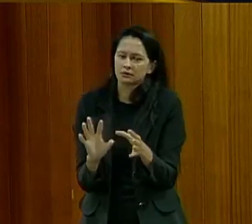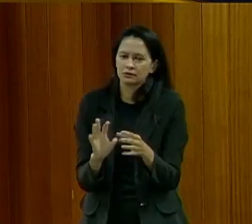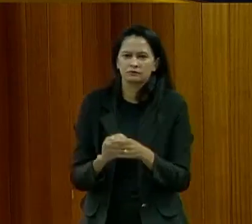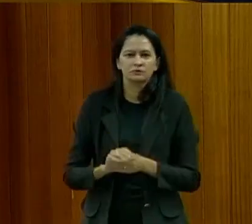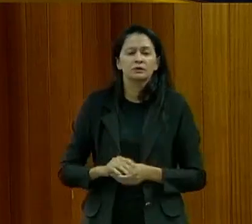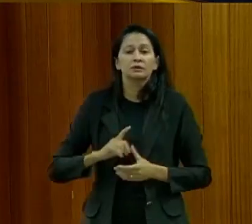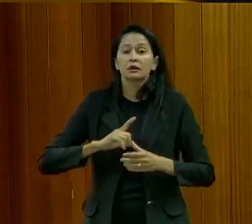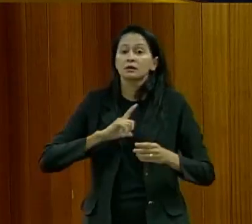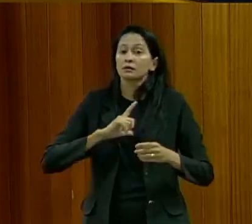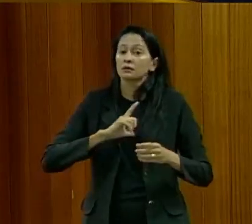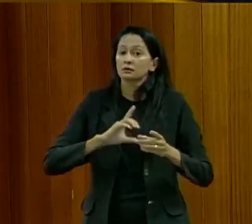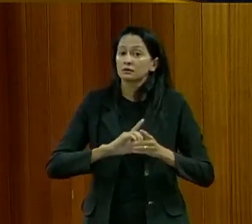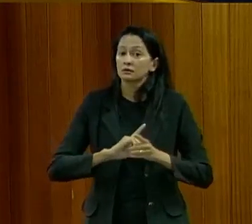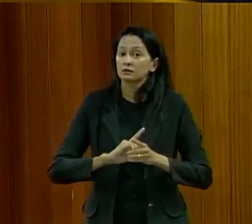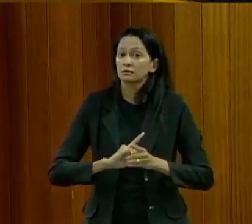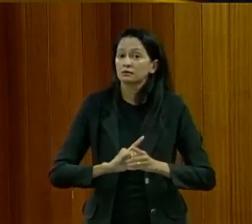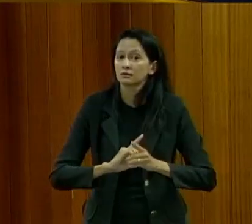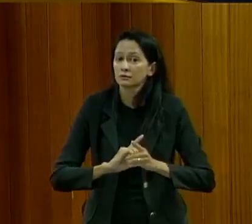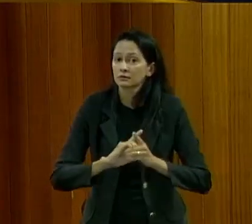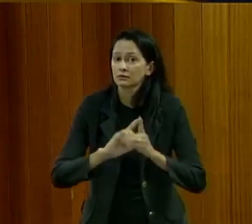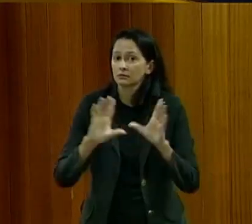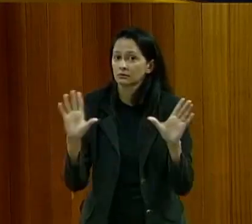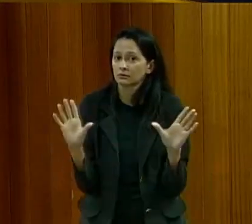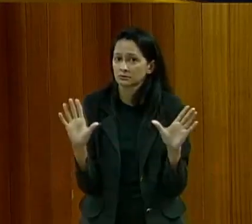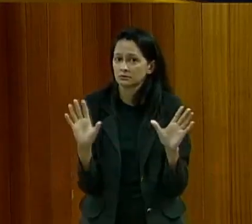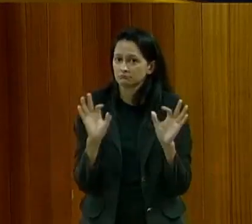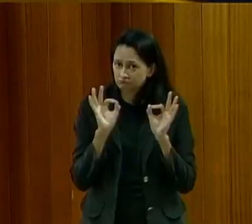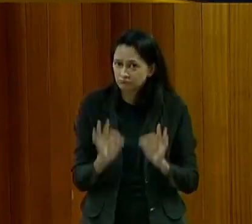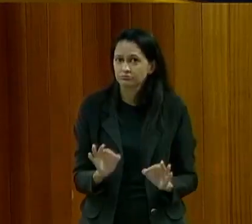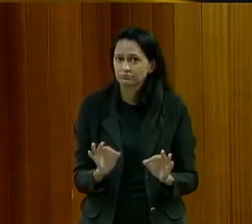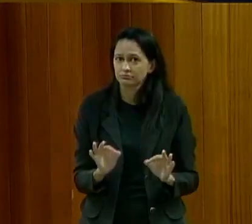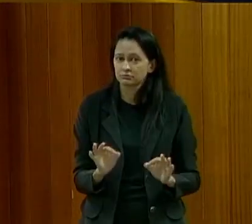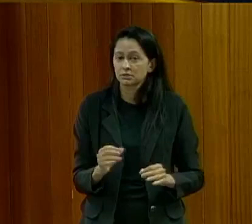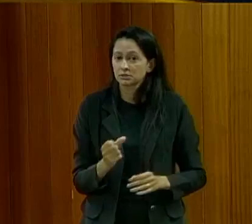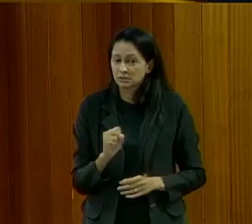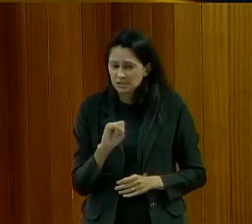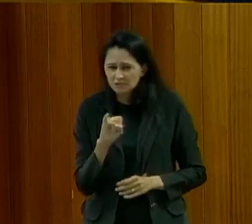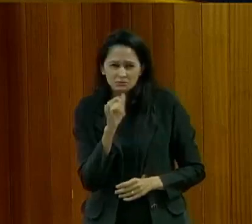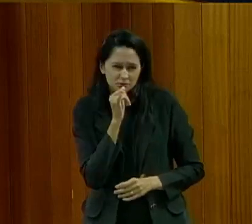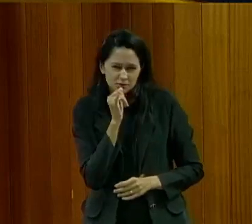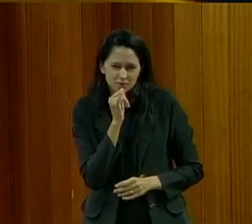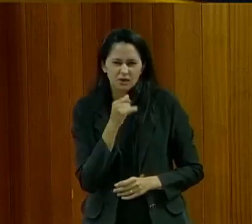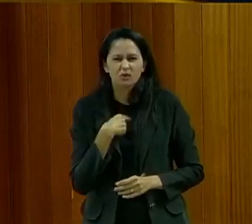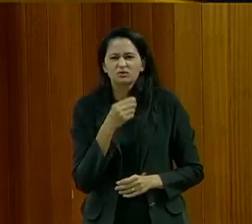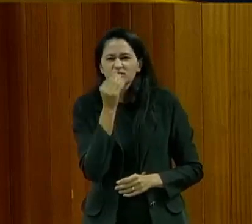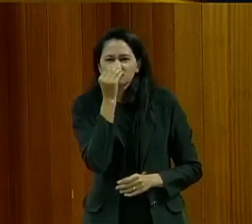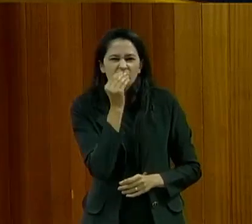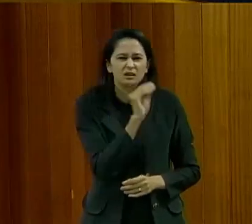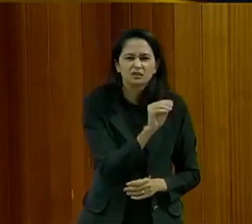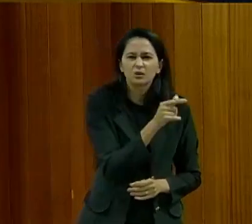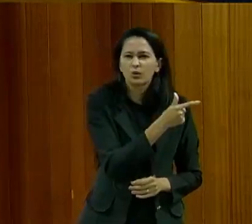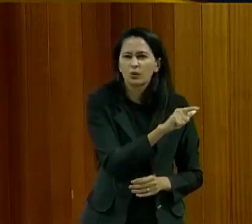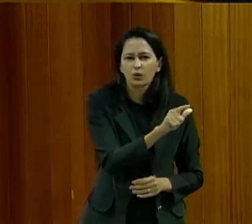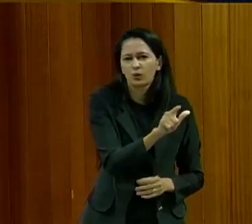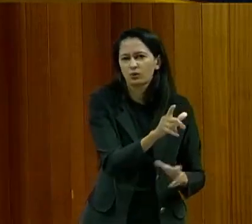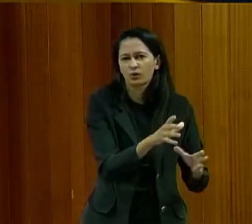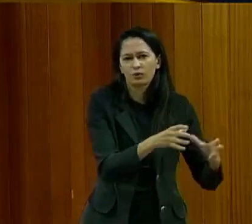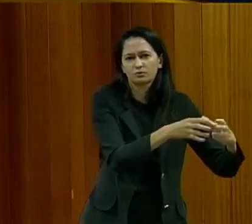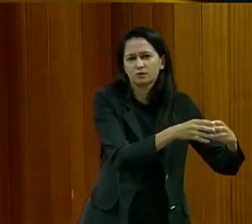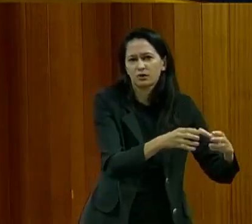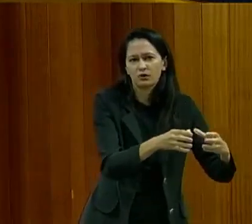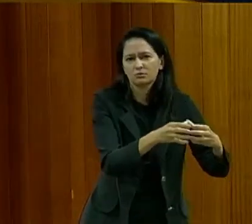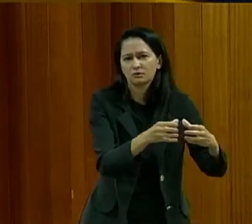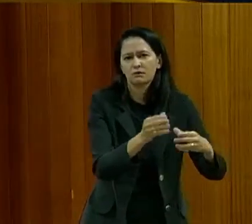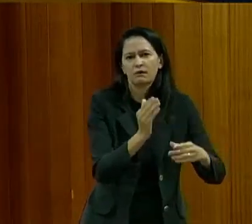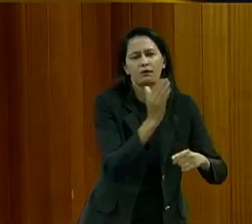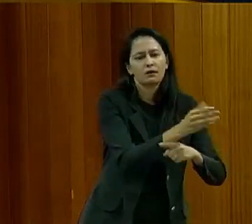uma comissão que pode ser dita que funciona nessa casa, e aqui eu não estou afirmando ou em demérito de